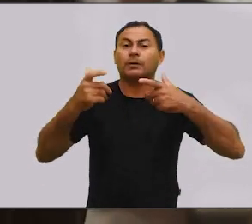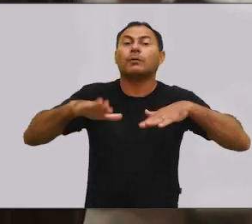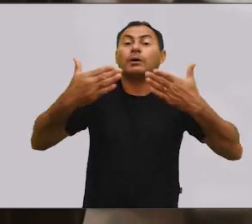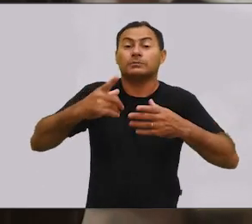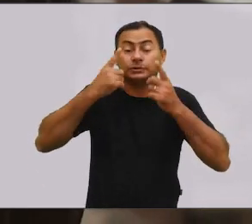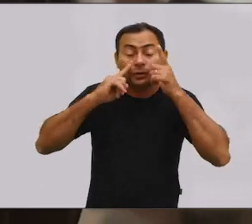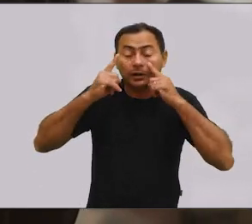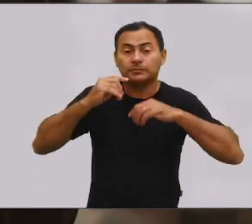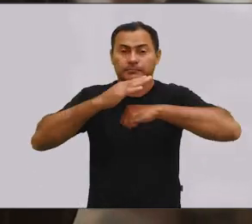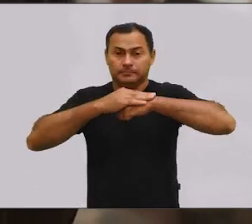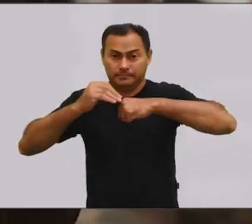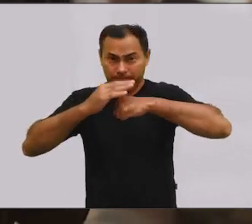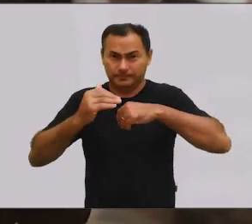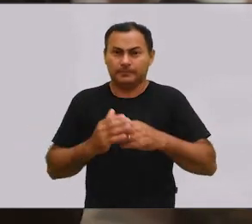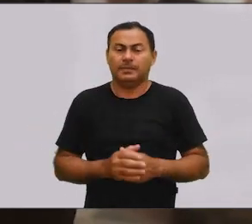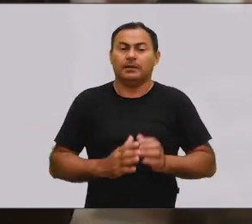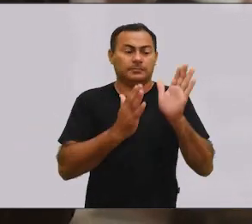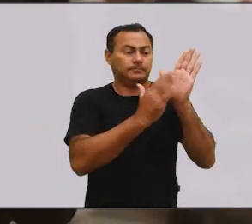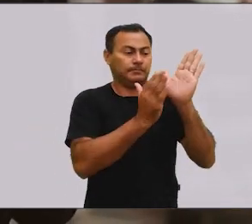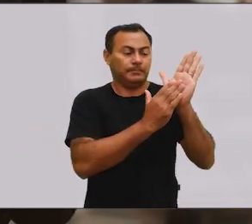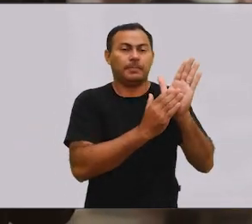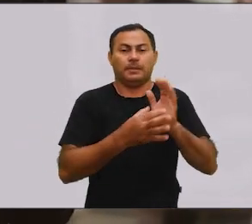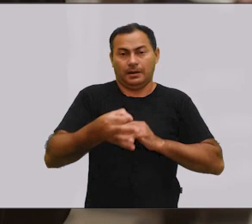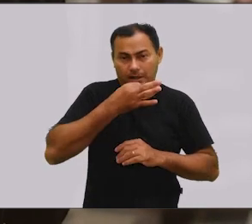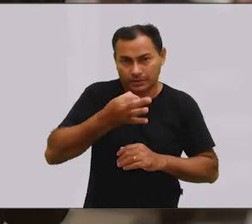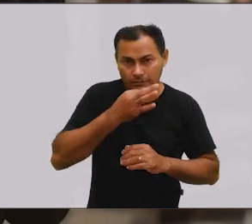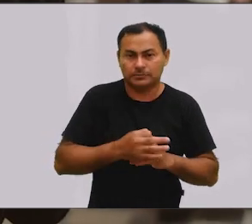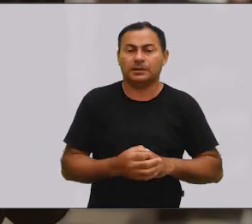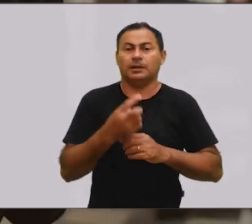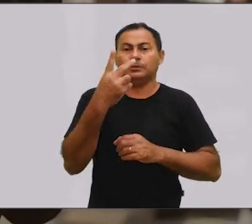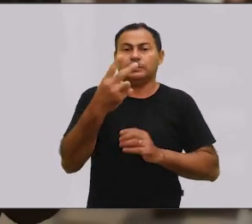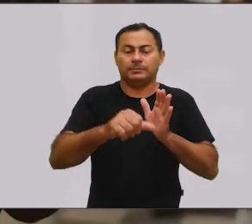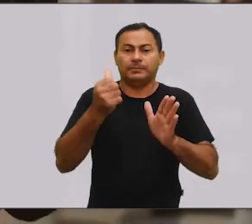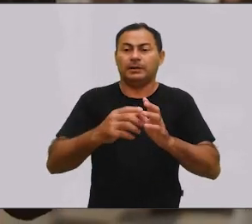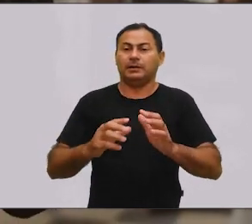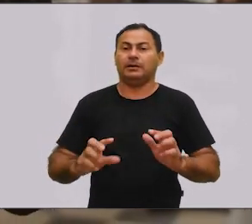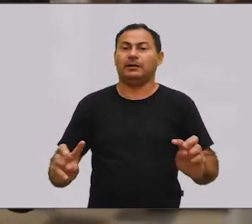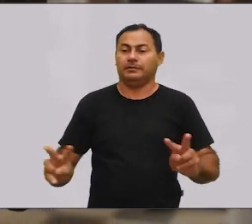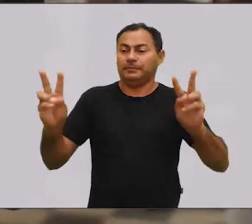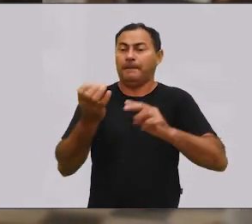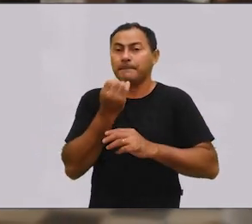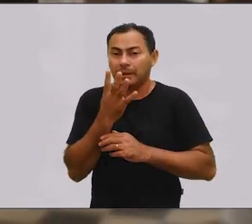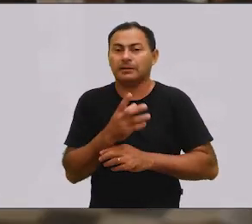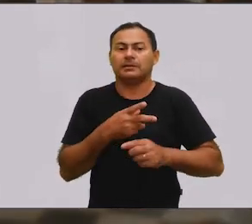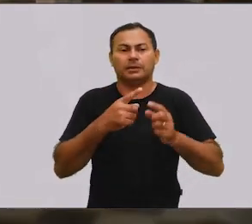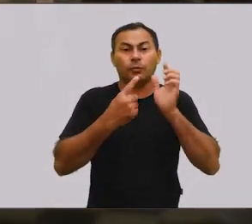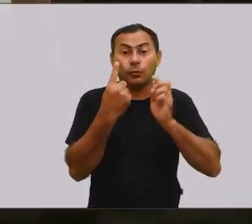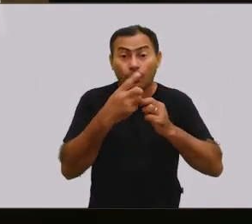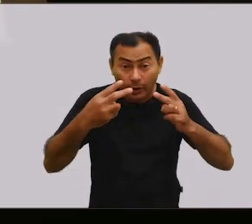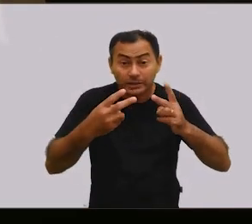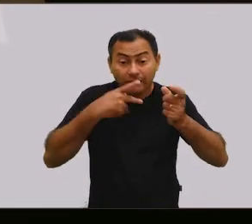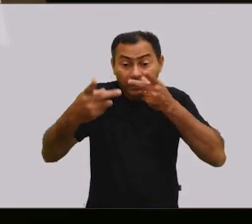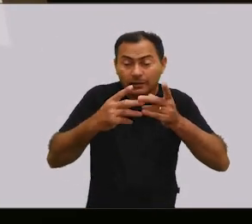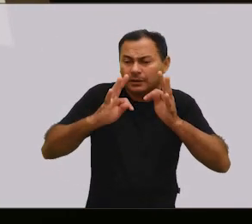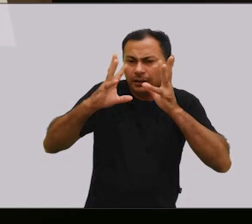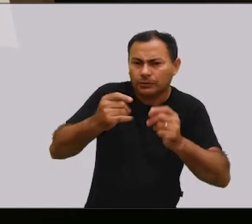Quando choramos, somos consolados. As promessas e as atitudes nas duas primeiras bem-aventuranças têm algo a nos dizer.